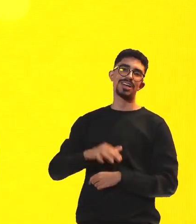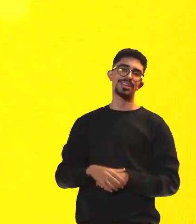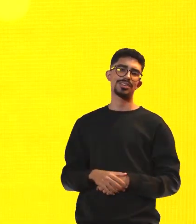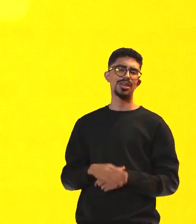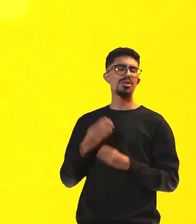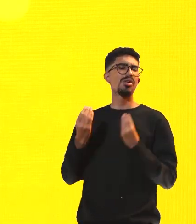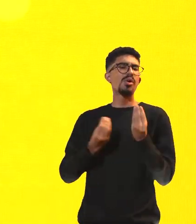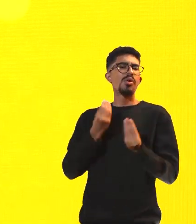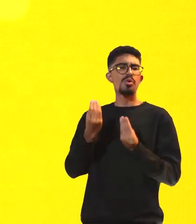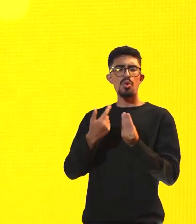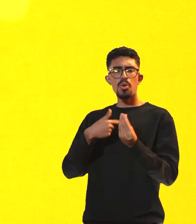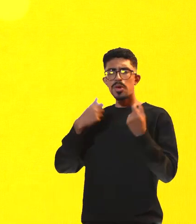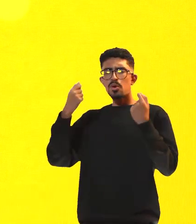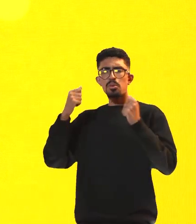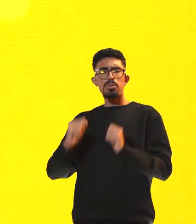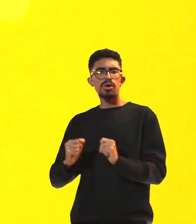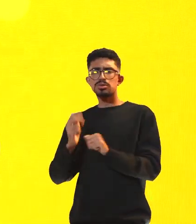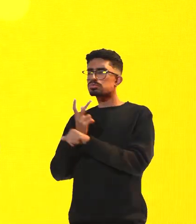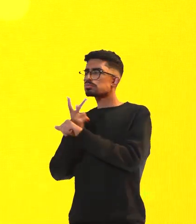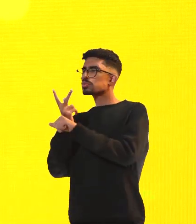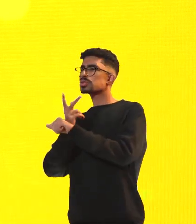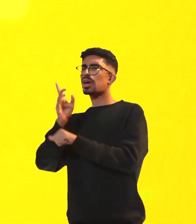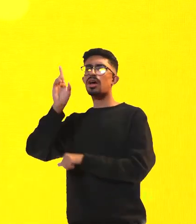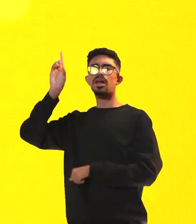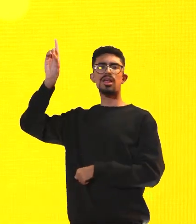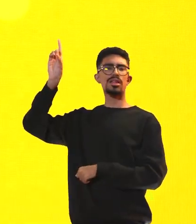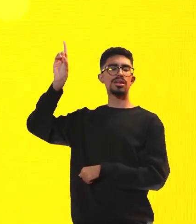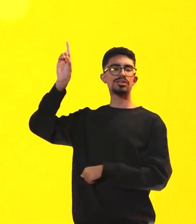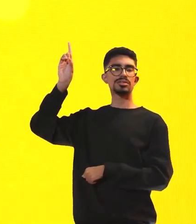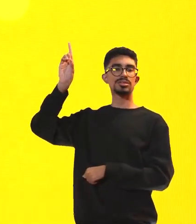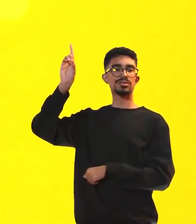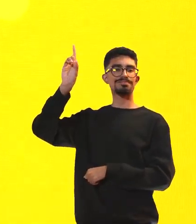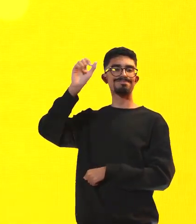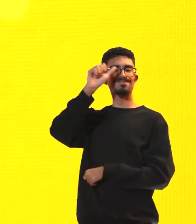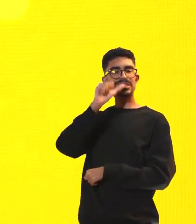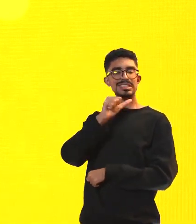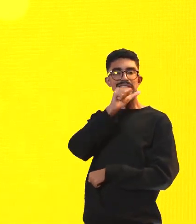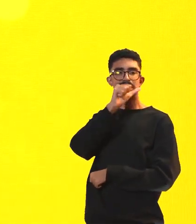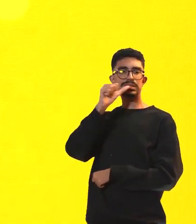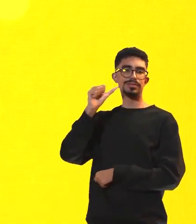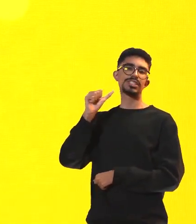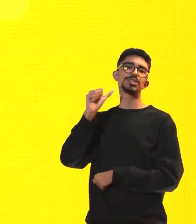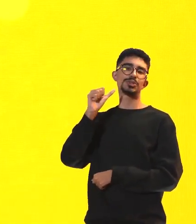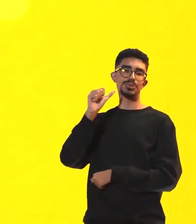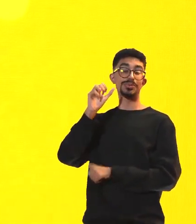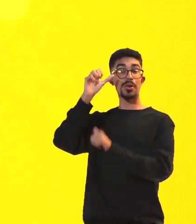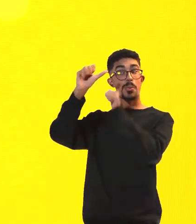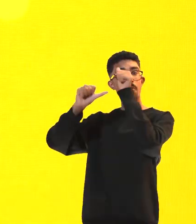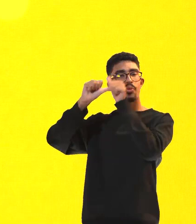Puros, totalmente dedicados, sacrifício vivo, mudança de mente,